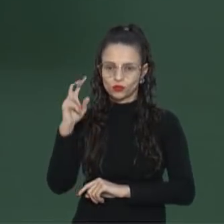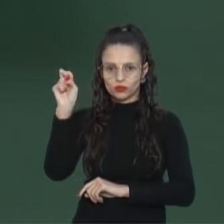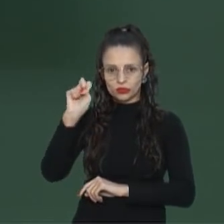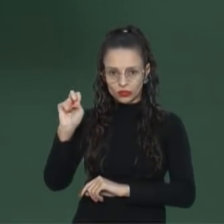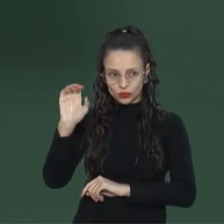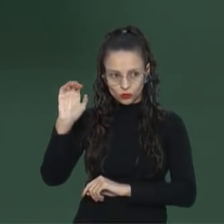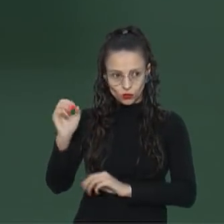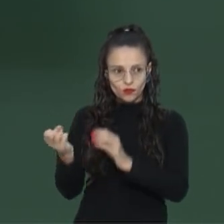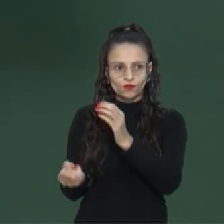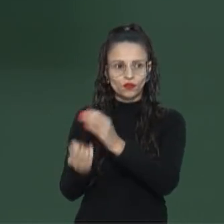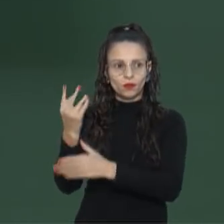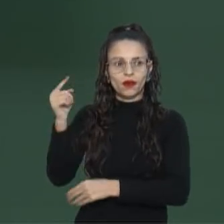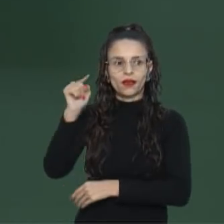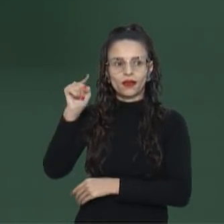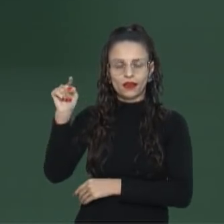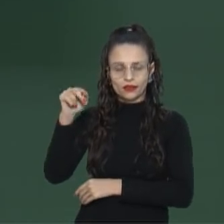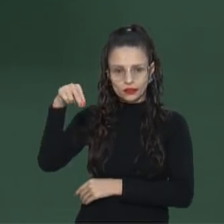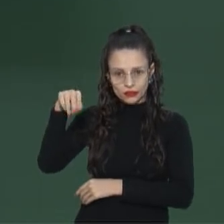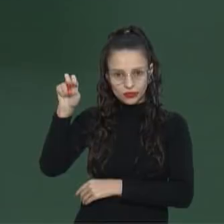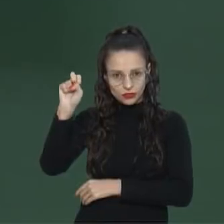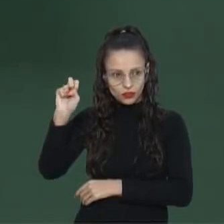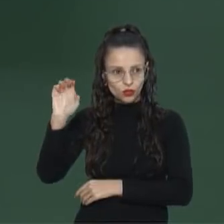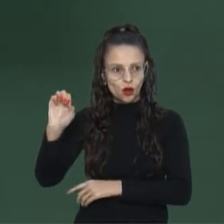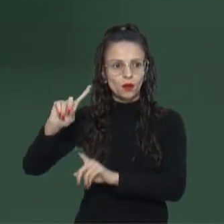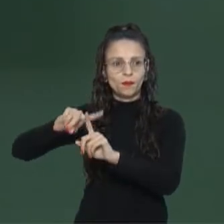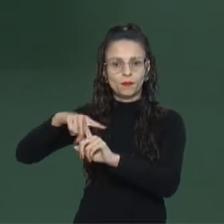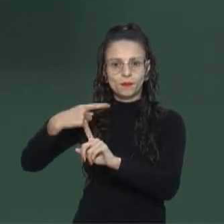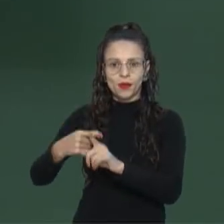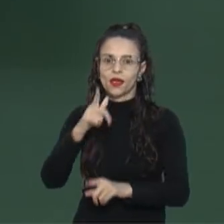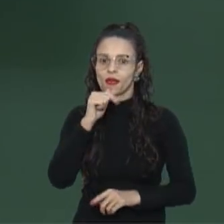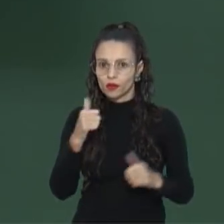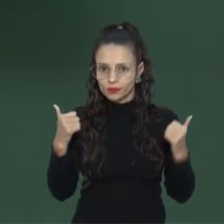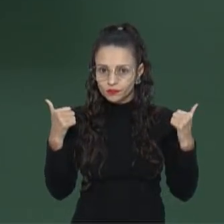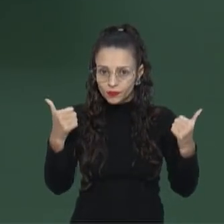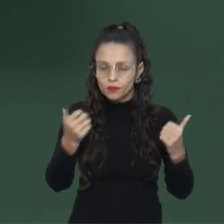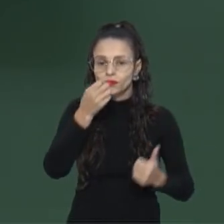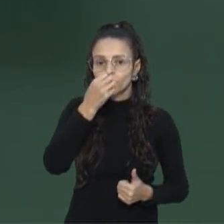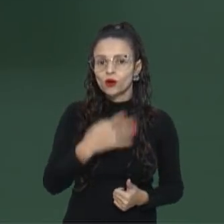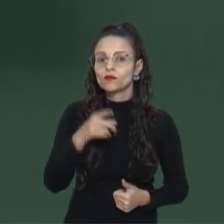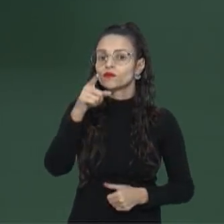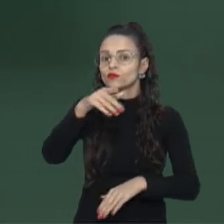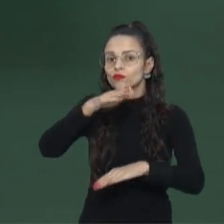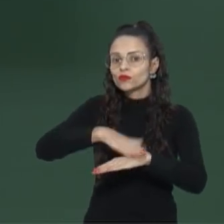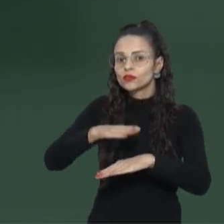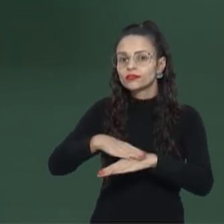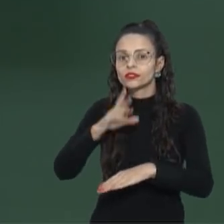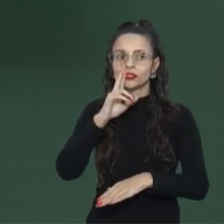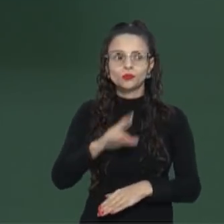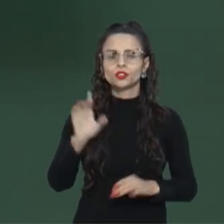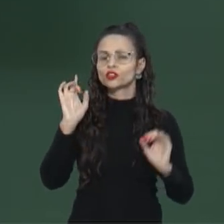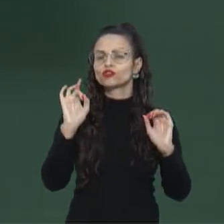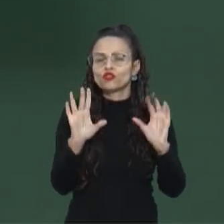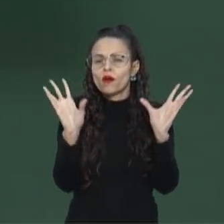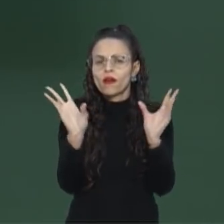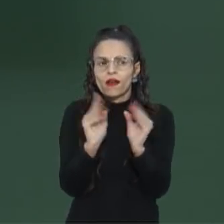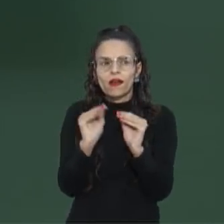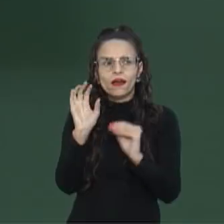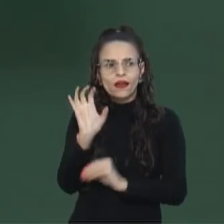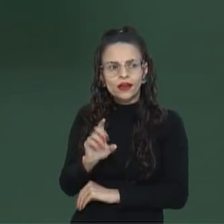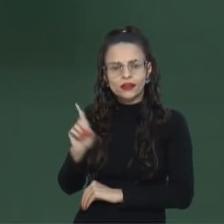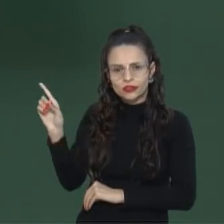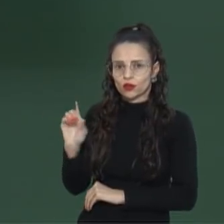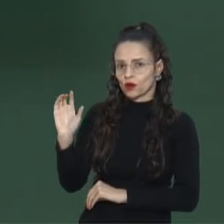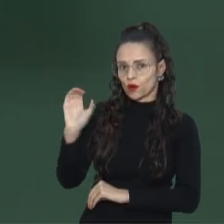de zinco mais água. Tá bom? Na sua resposta, você só precisava contar isso aqui, que o